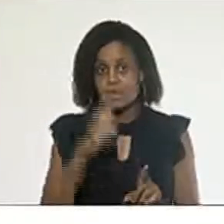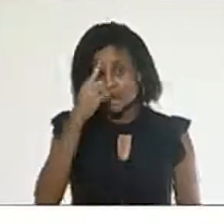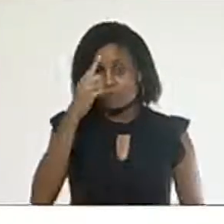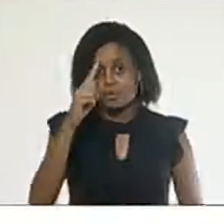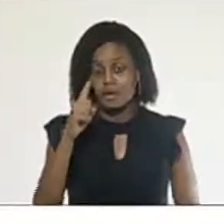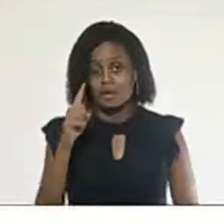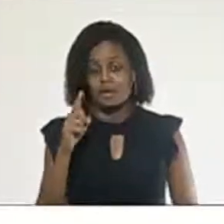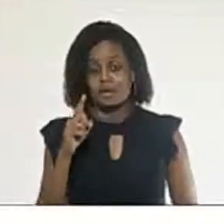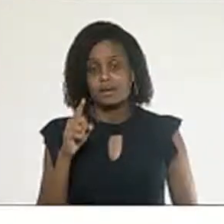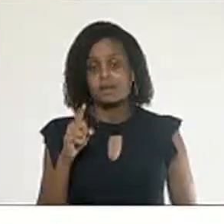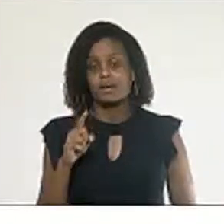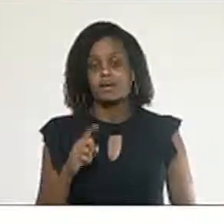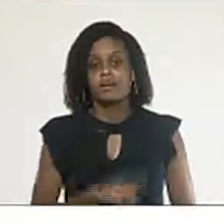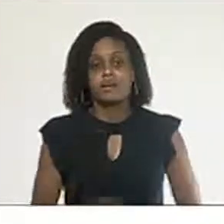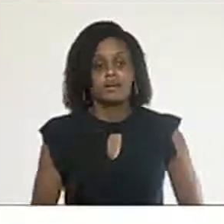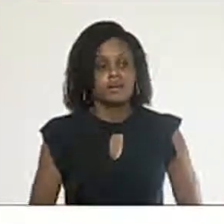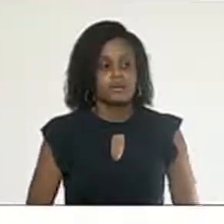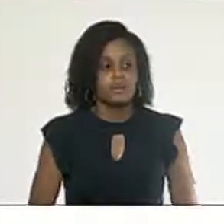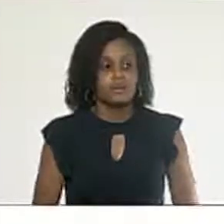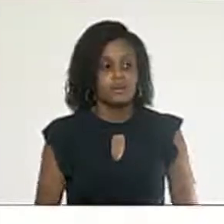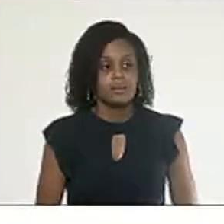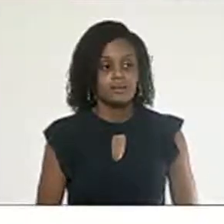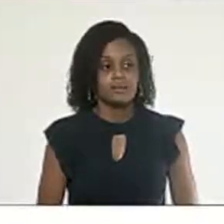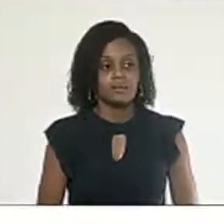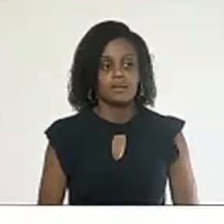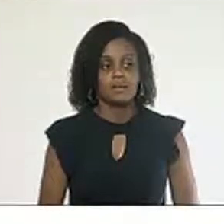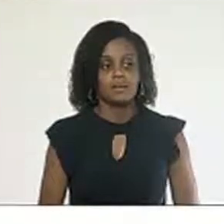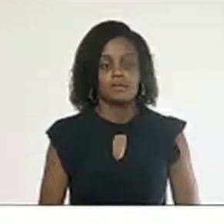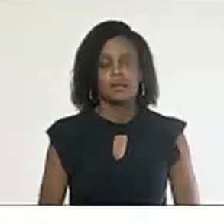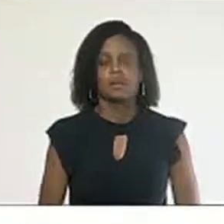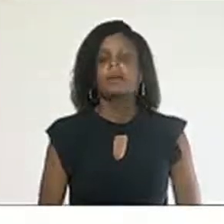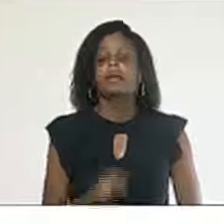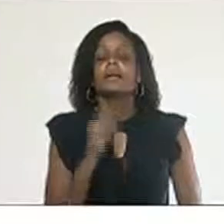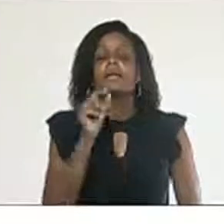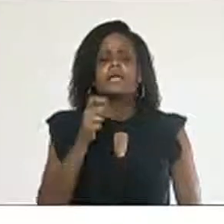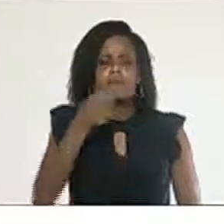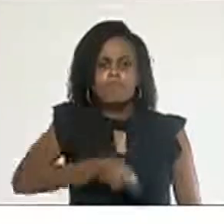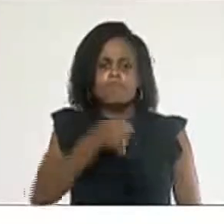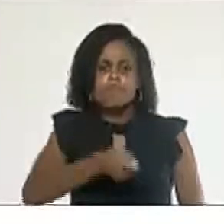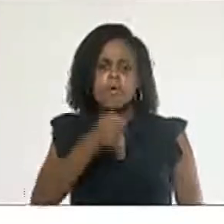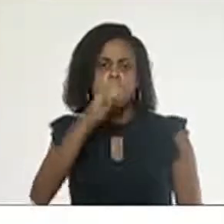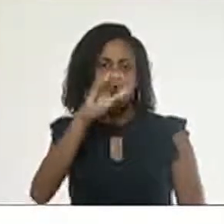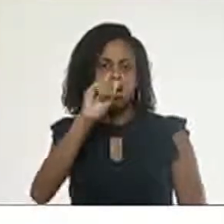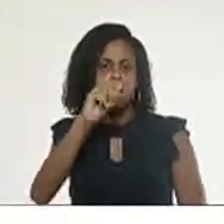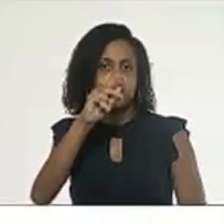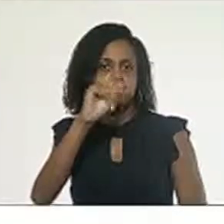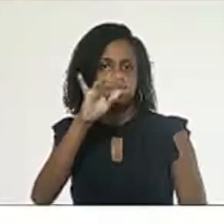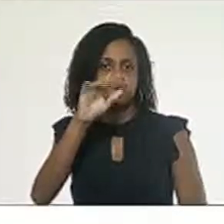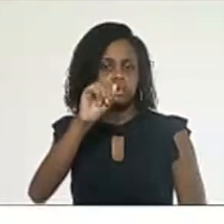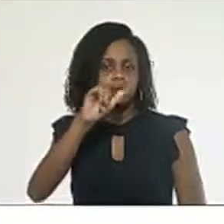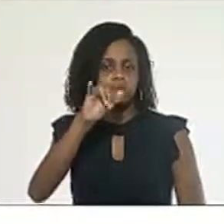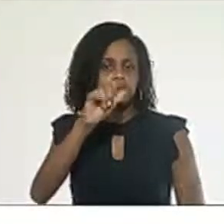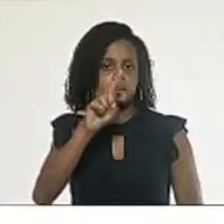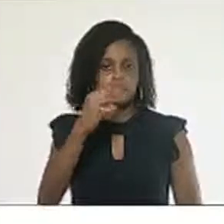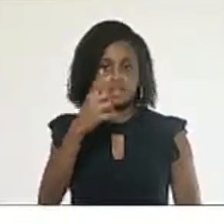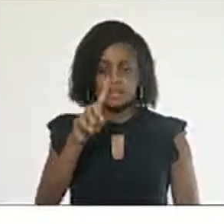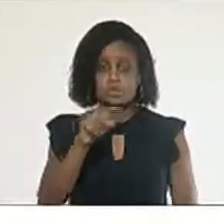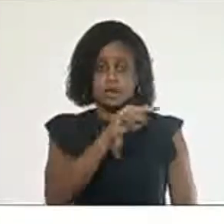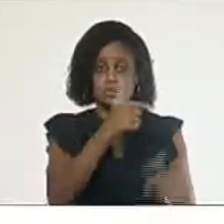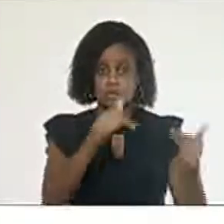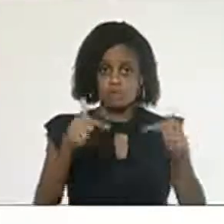ao impor essa lógica da capitalização para trabalhadores e trabalhadoras, o Chile já